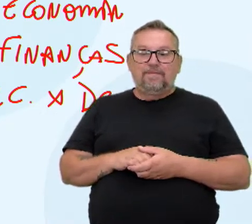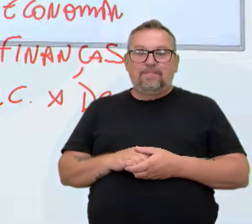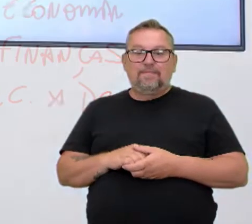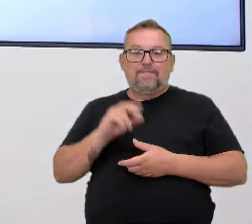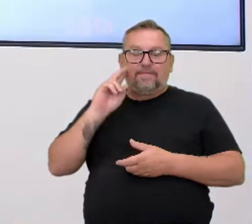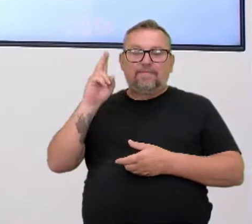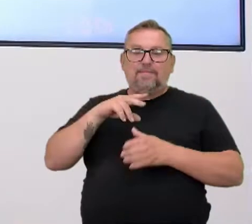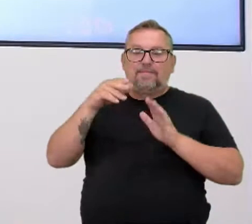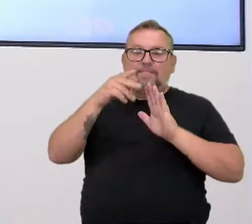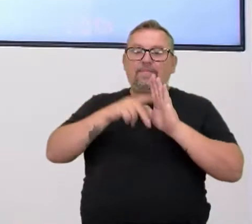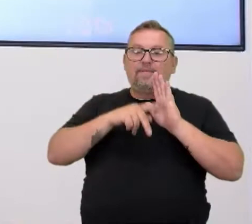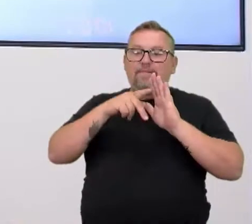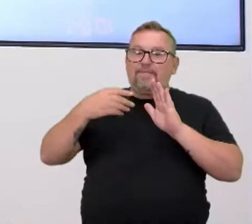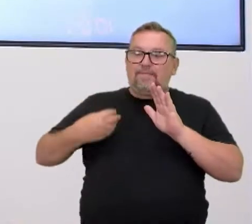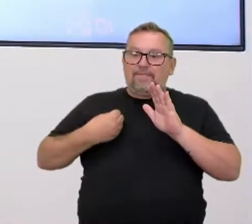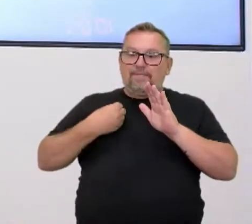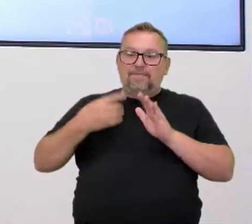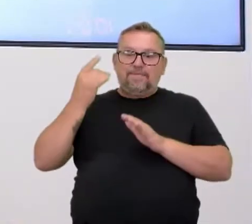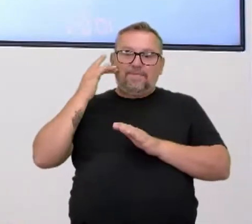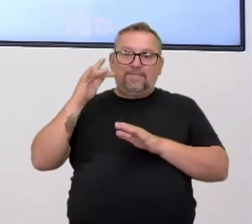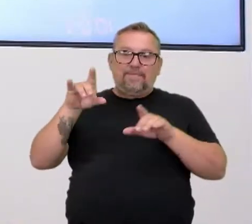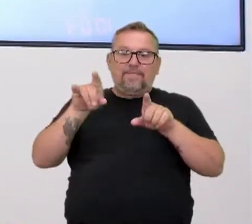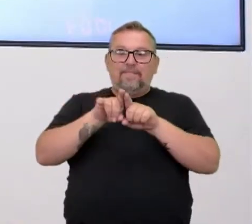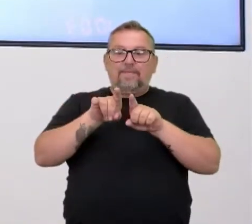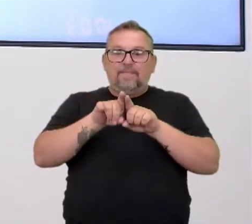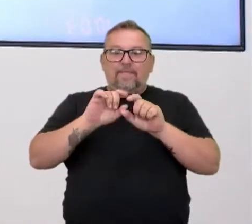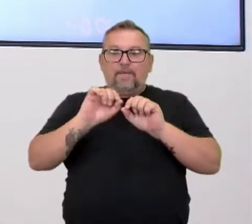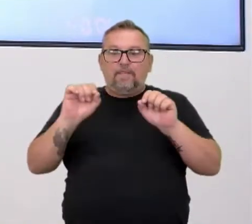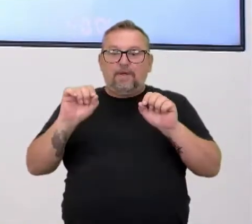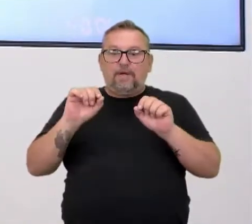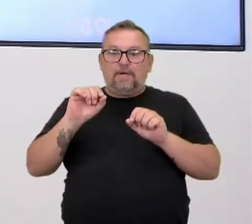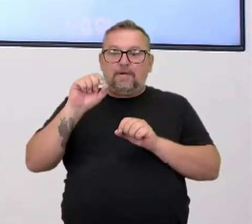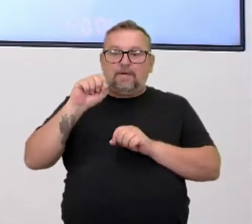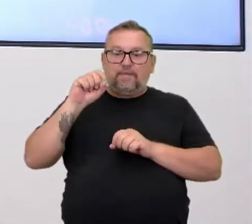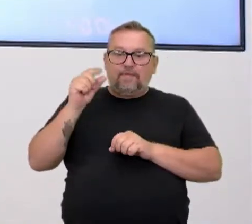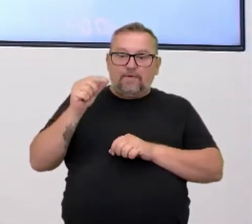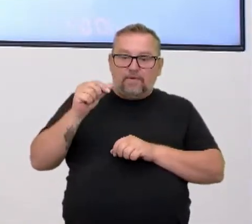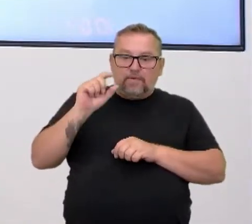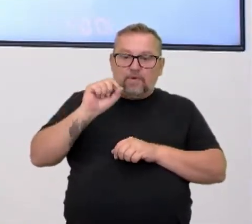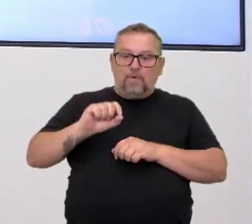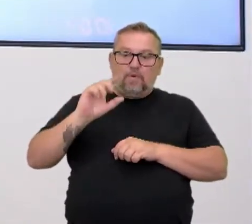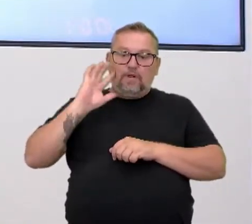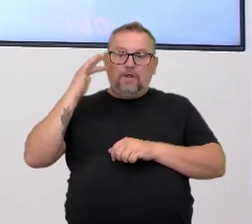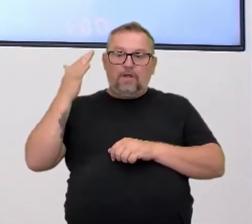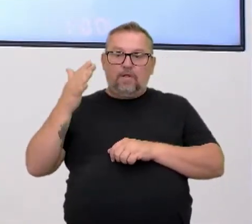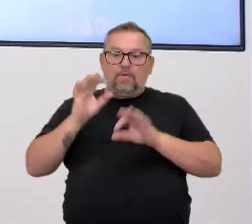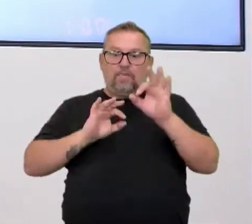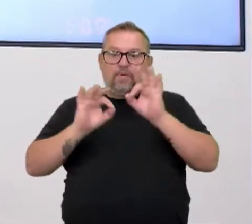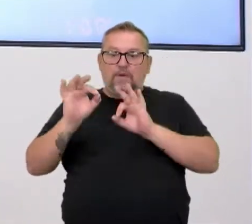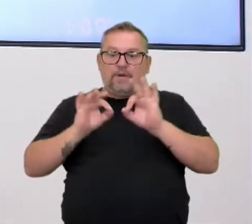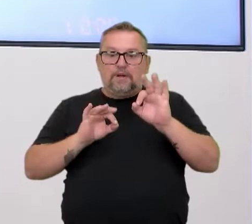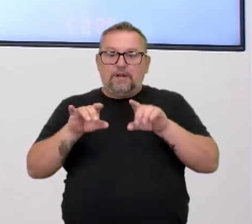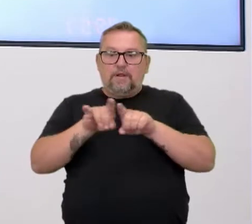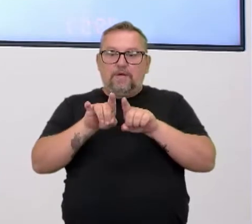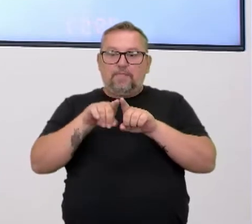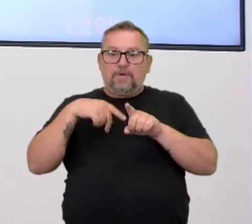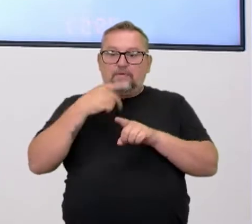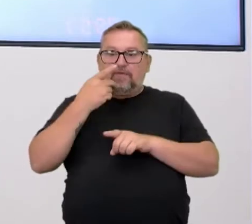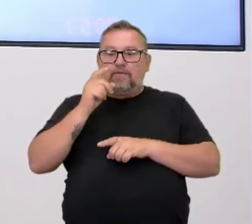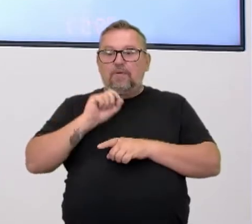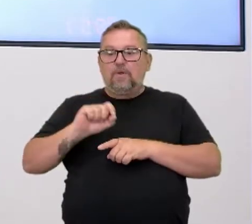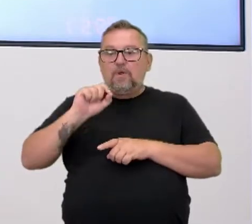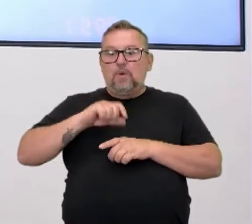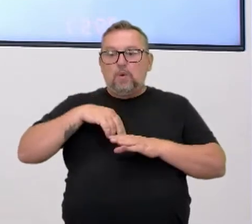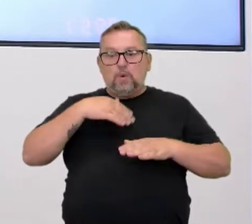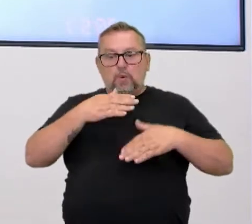que é o meu projeto de vida? Ele não sabe. Mas financeiramente, né, como projetar ele? A gente ainda falou de a